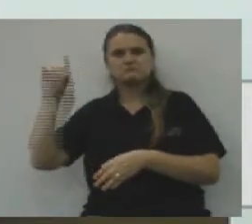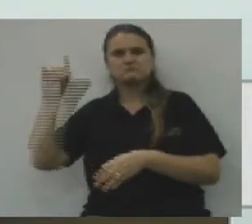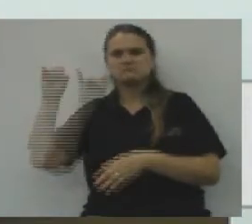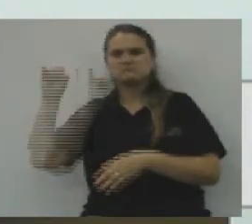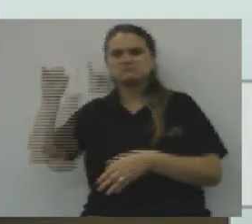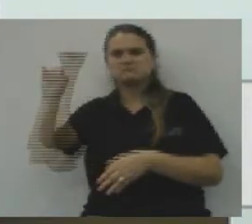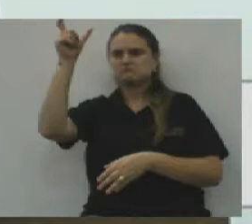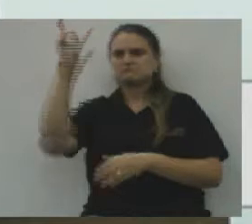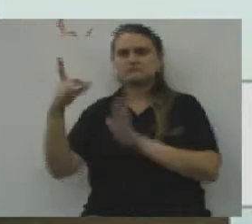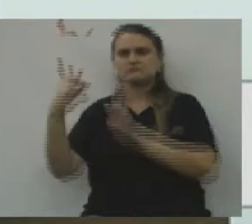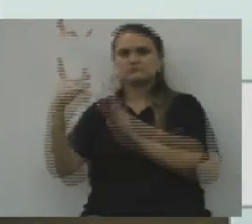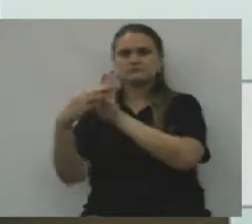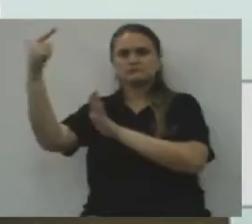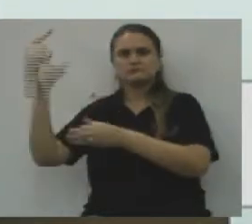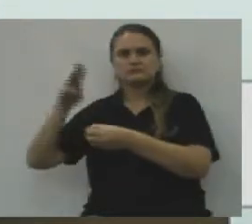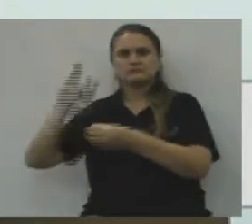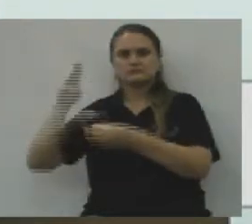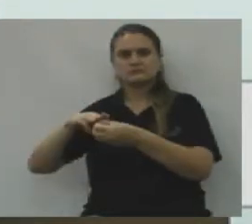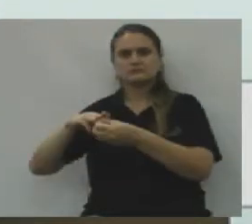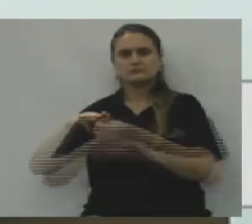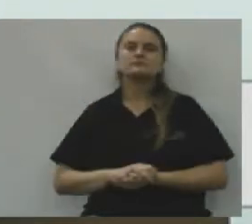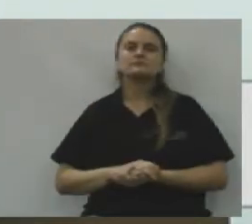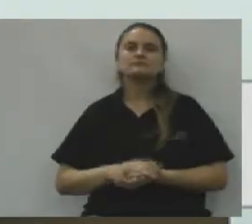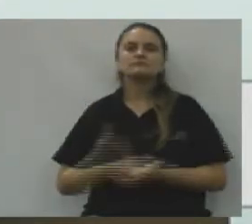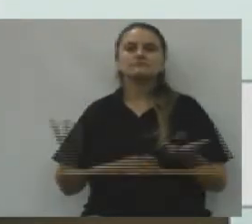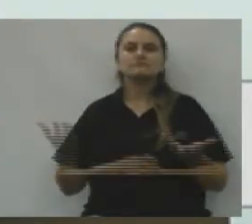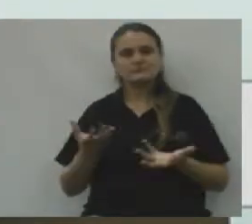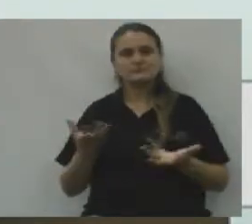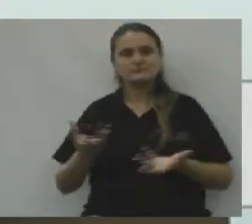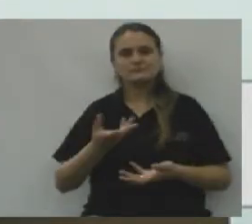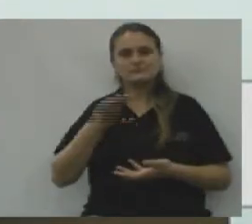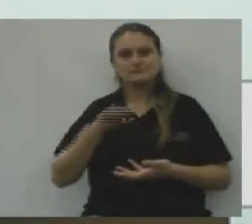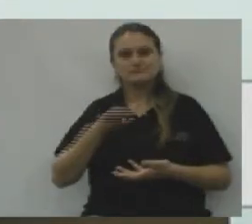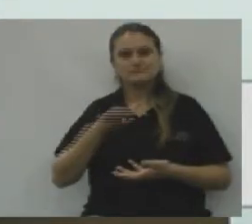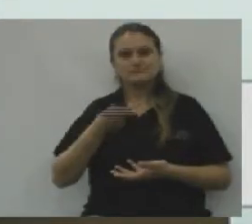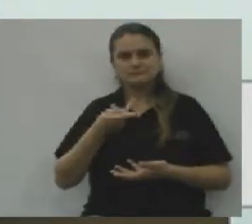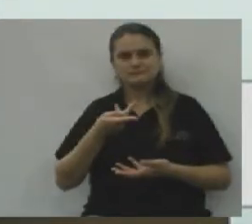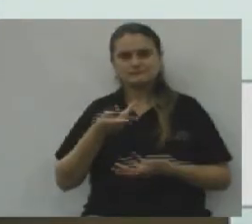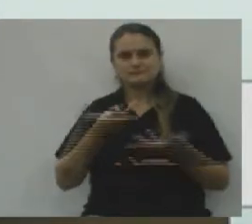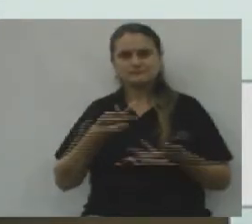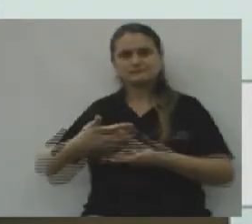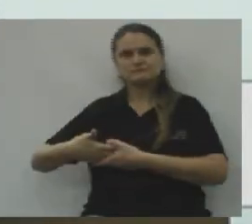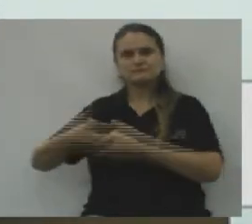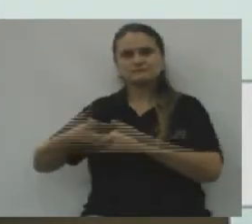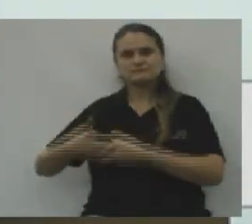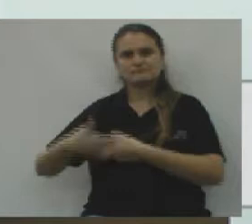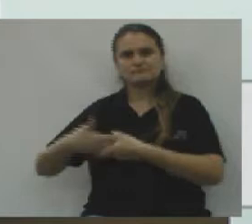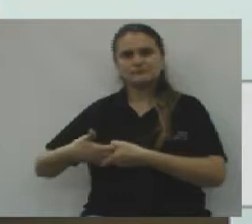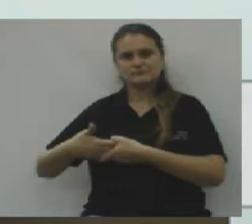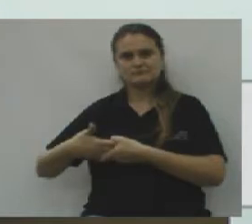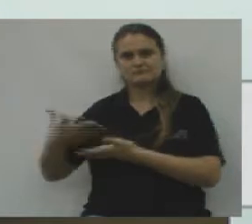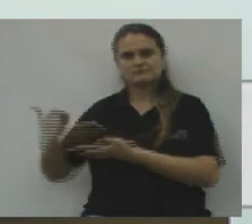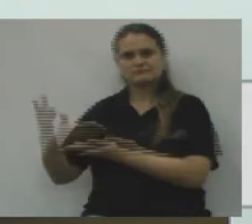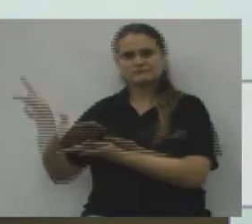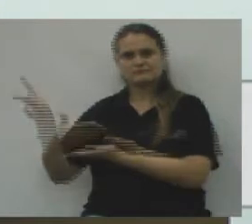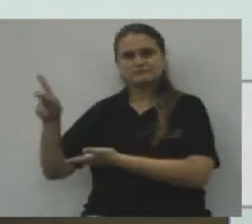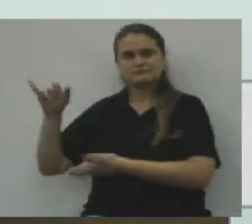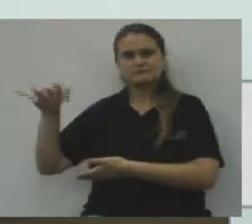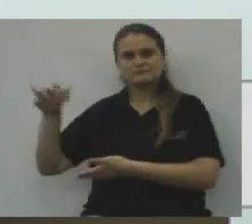municípios. Então, só quero usar a palavra nesse momento para parabenizá-lo, professor Jair,